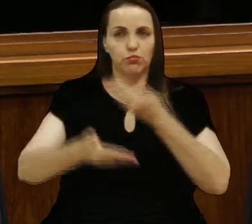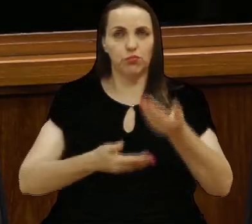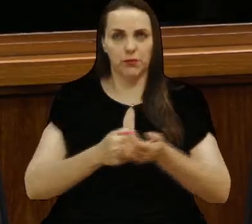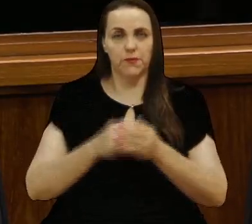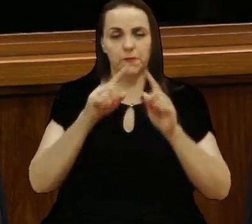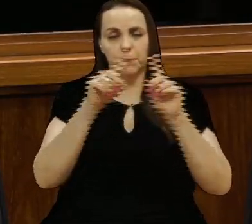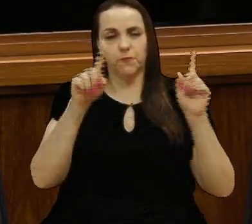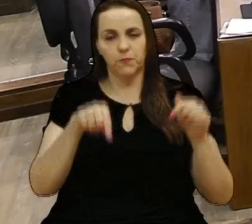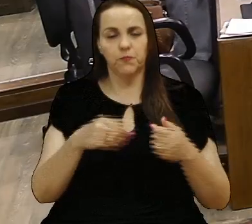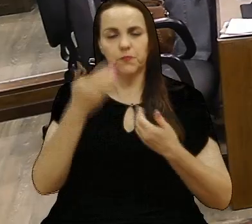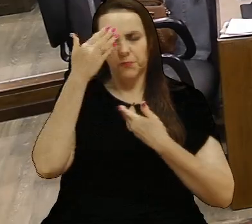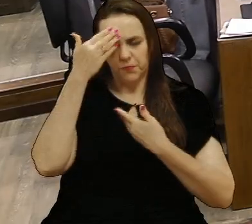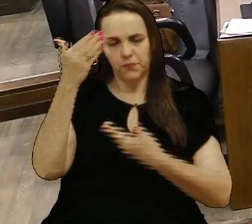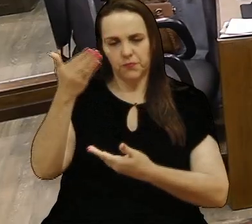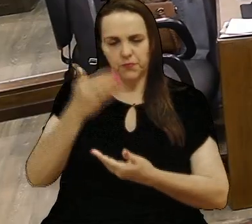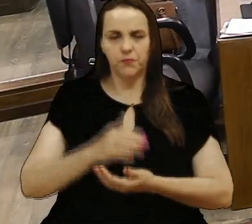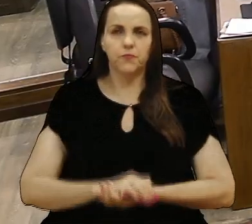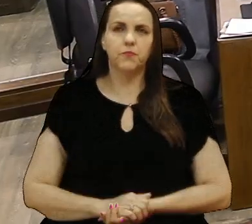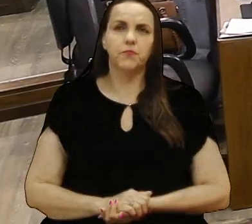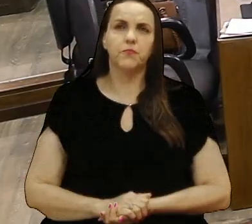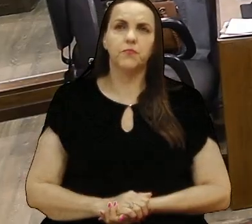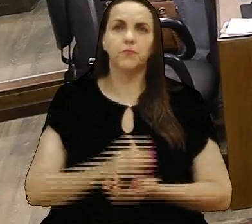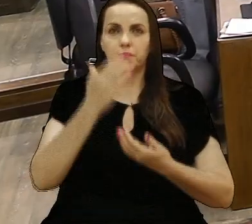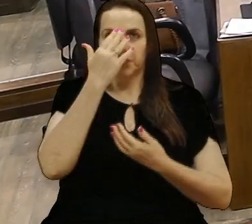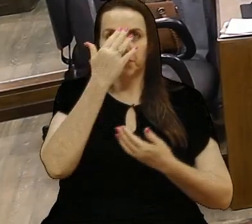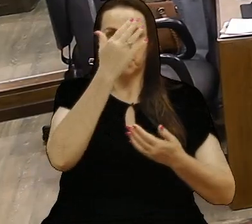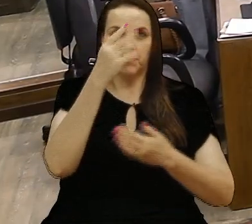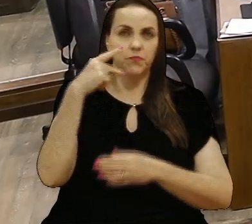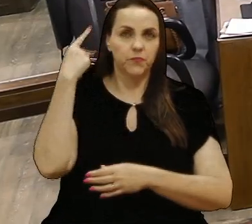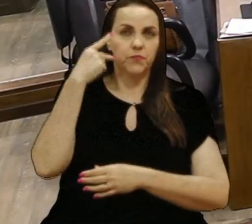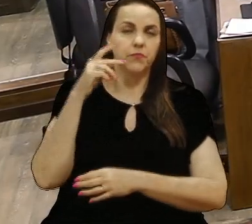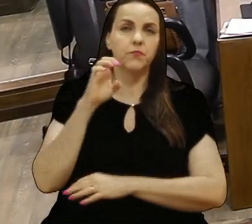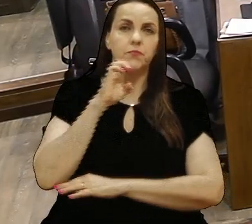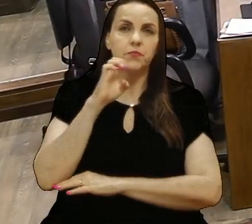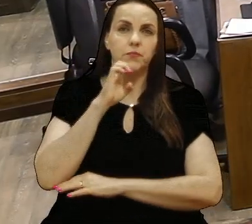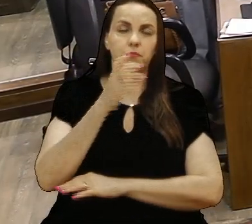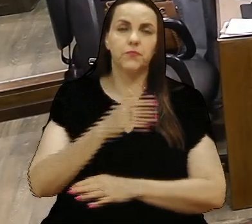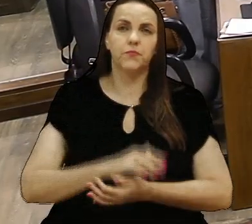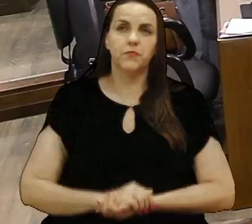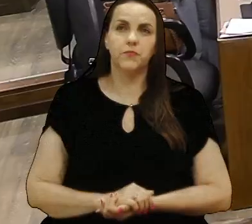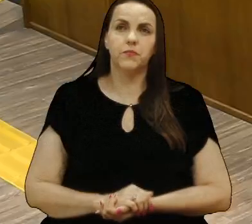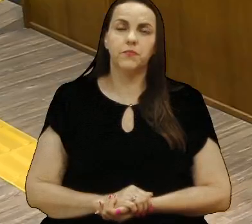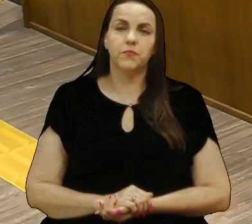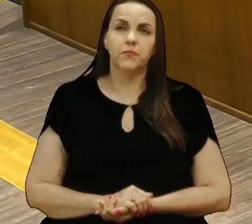Muito obrigada. Obrigado, vereadora Estela Balardim.